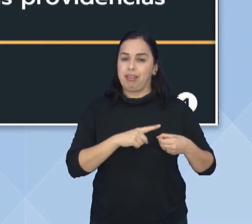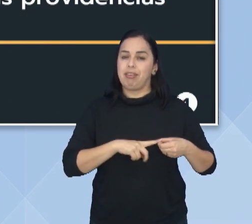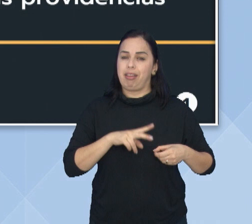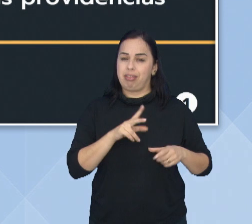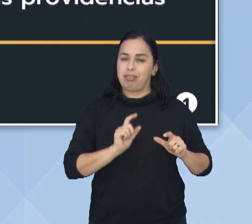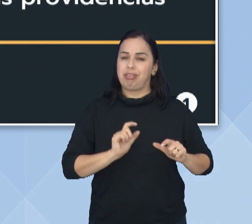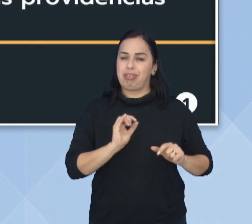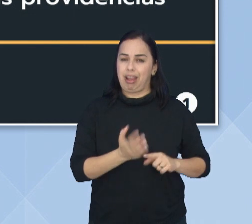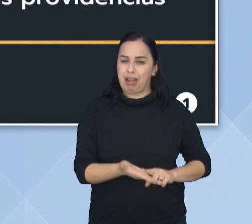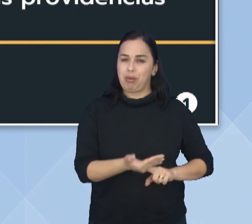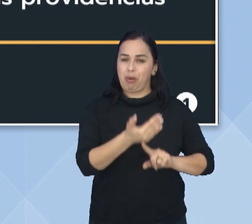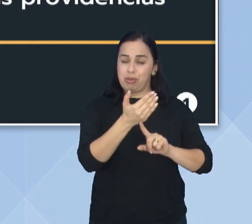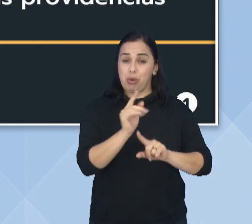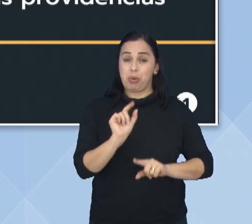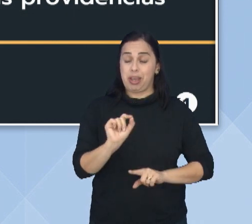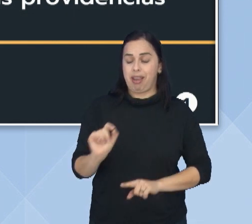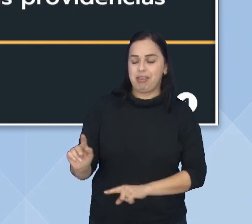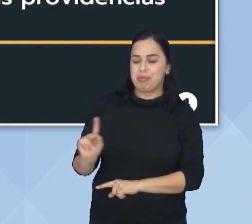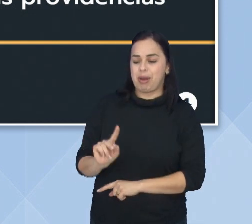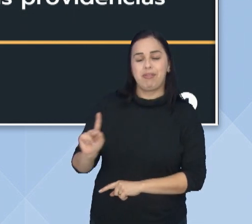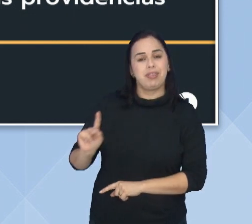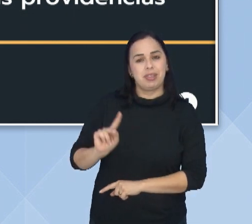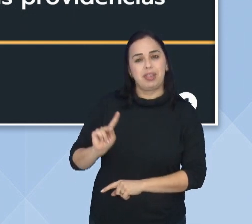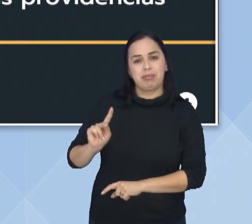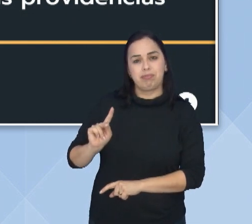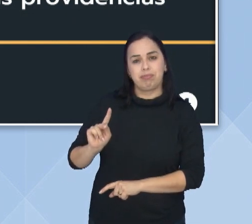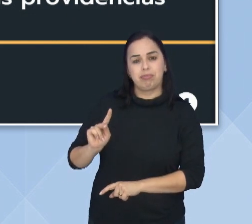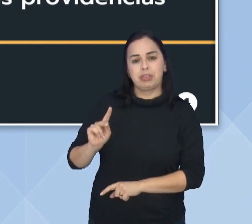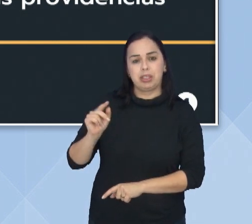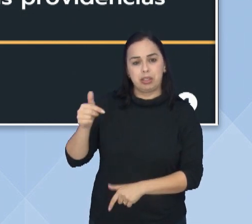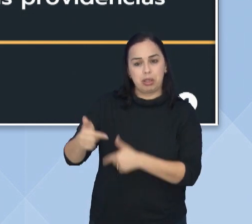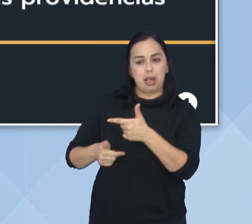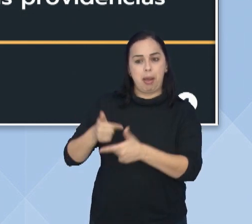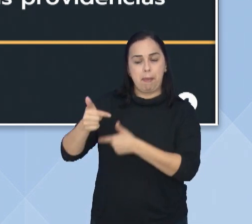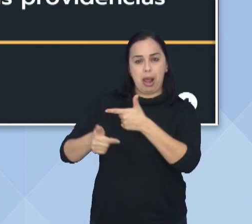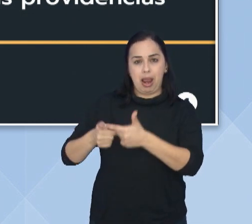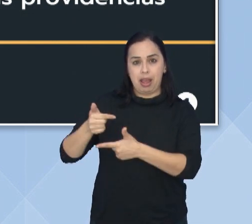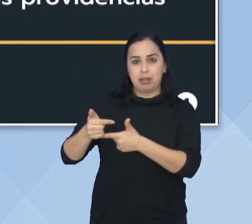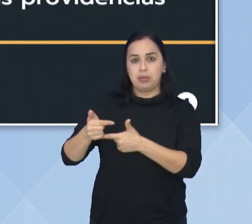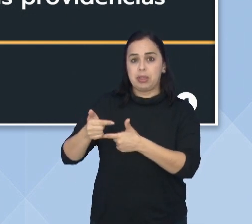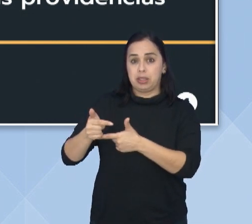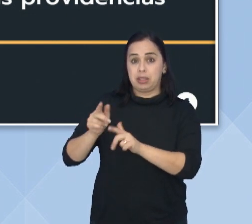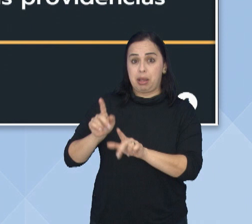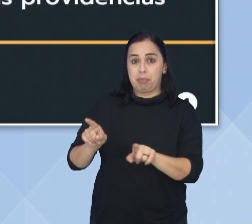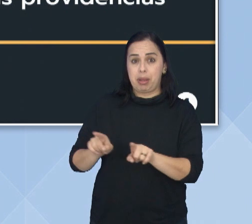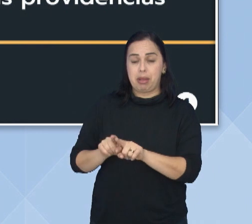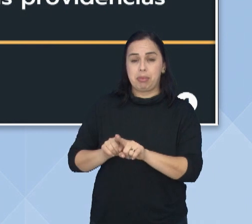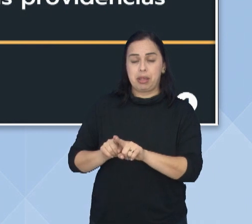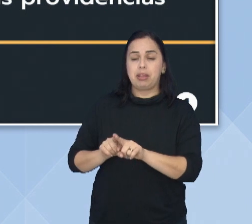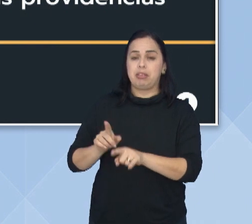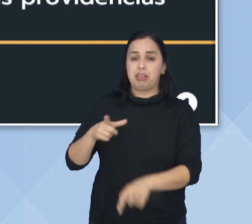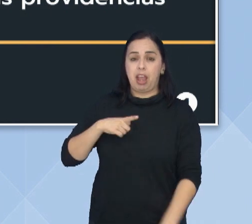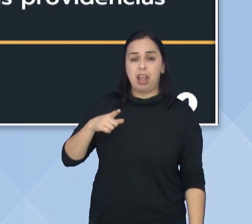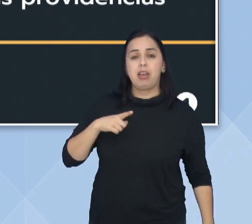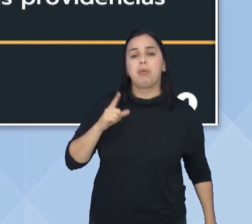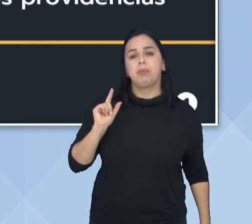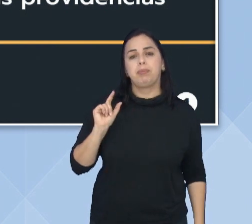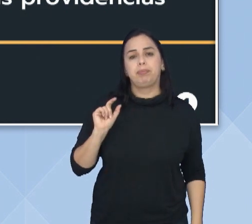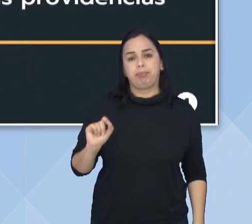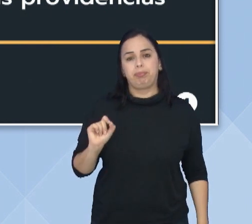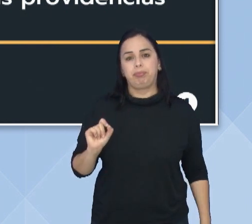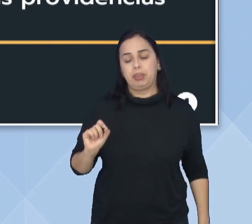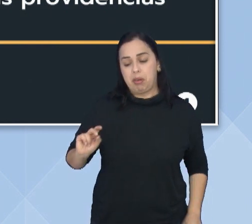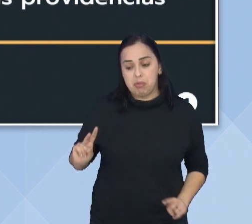os professores que estão acima e estão num plano antigo tenha aí, de fato,